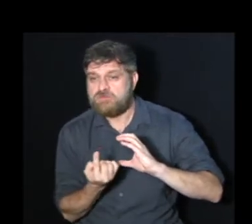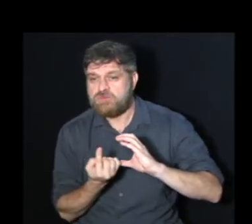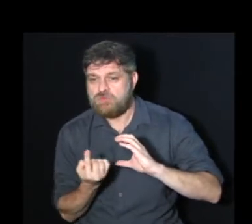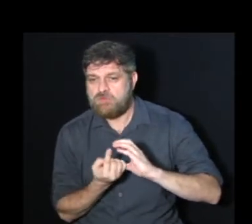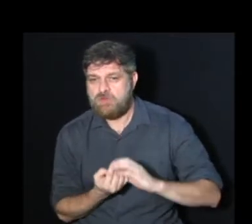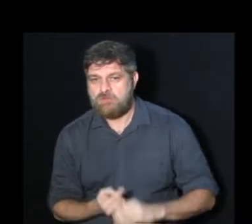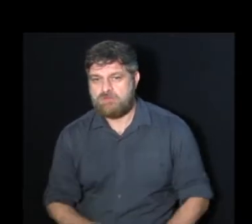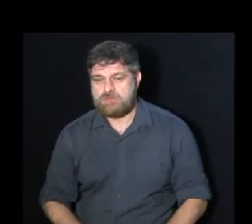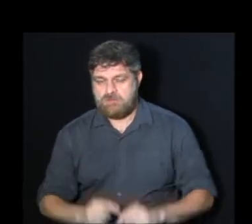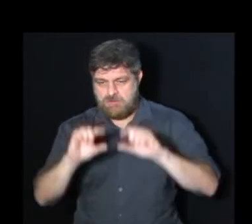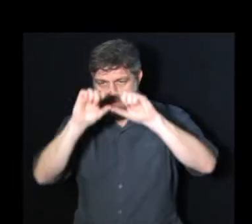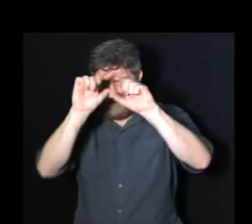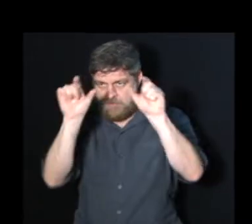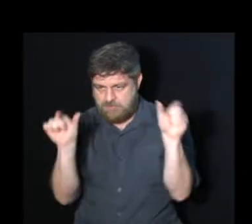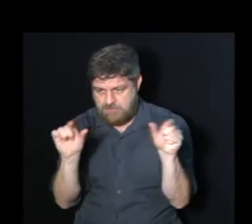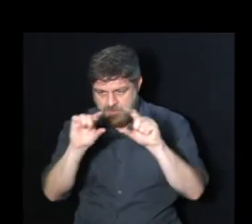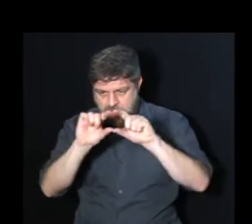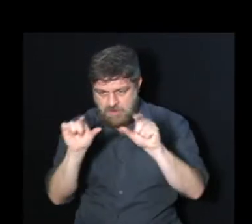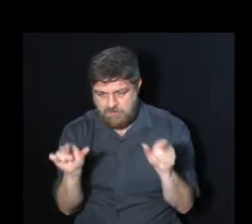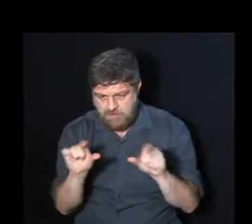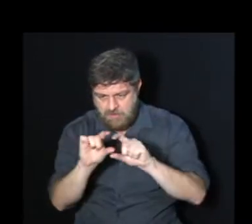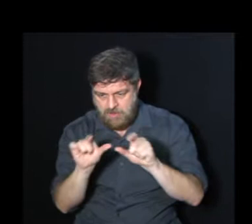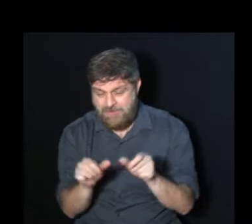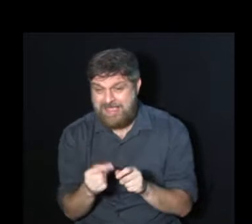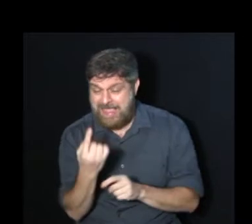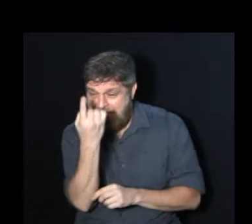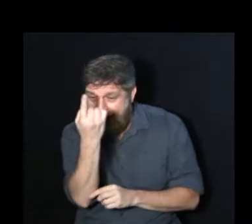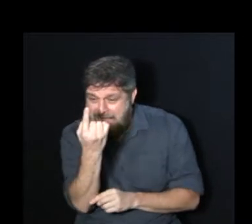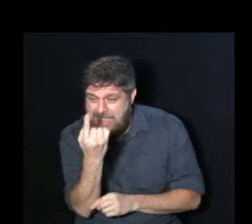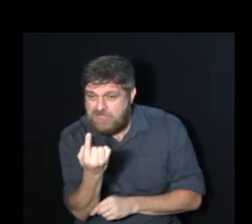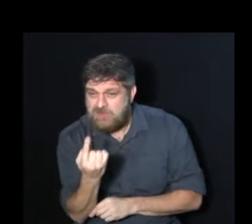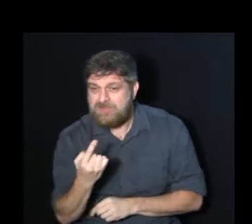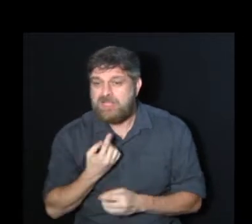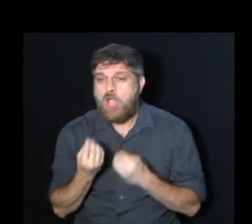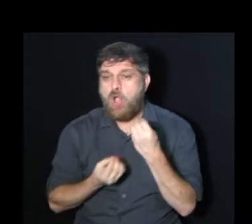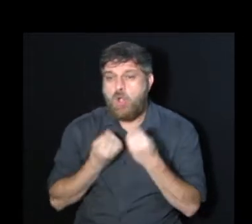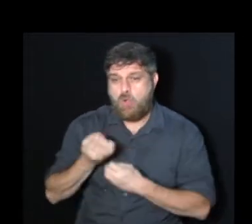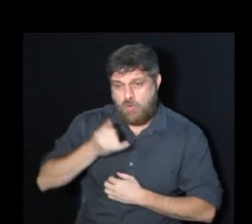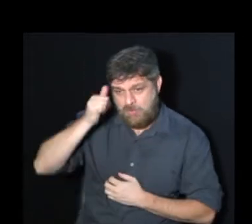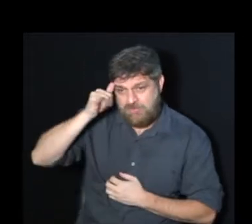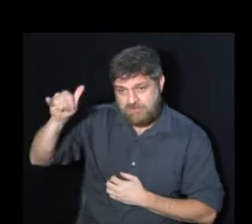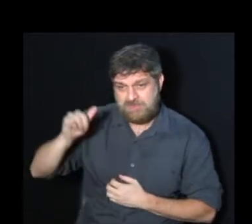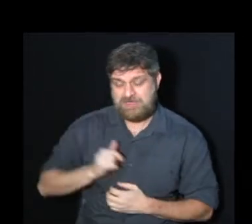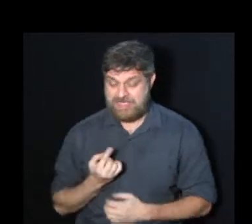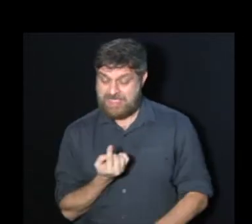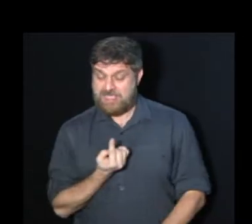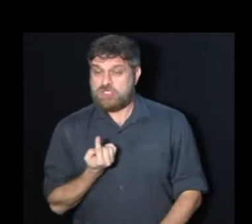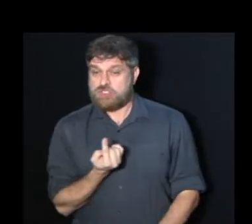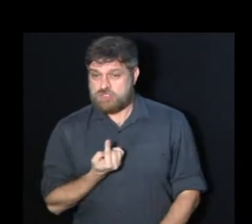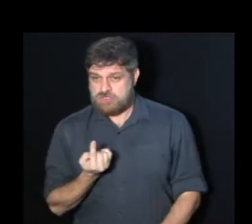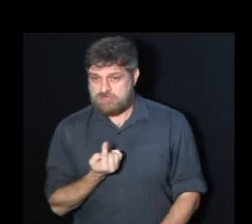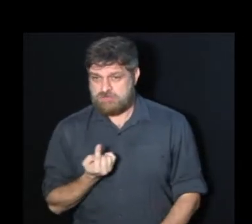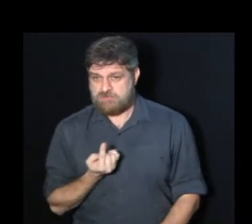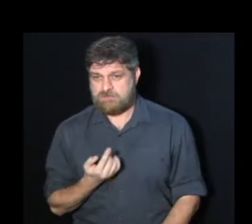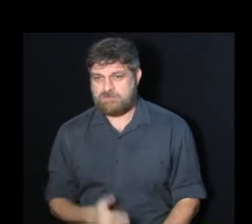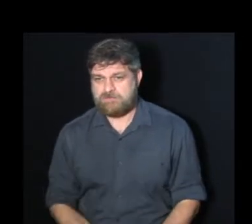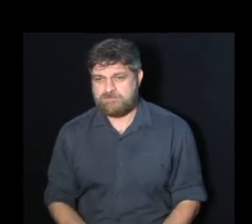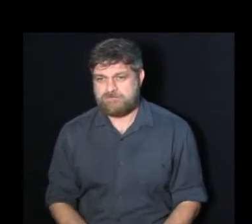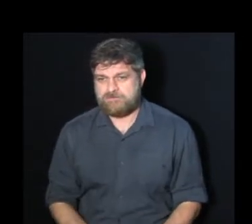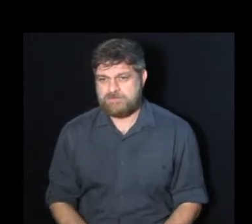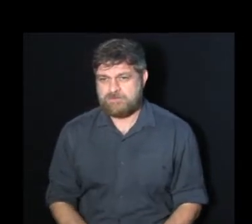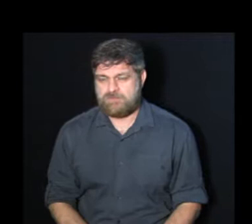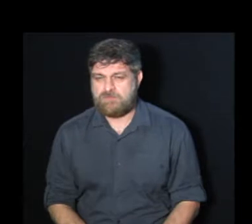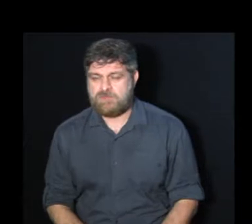formas distintas, tanto de prevenir e de dar resposta. No nível individual, só para